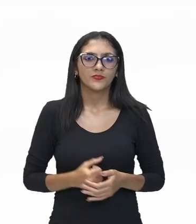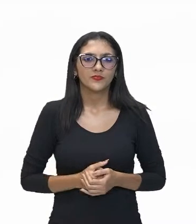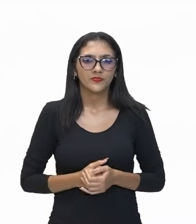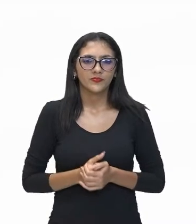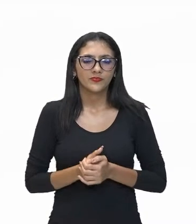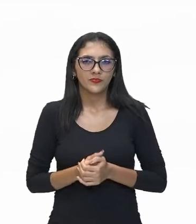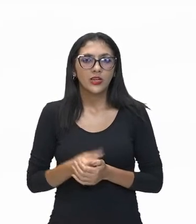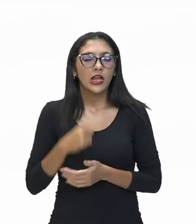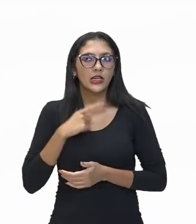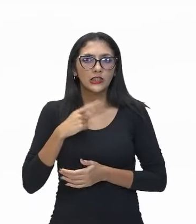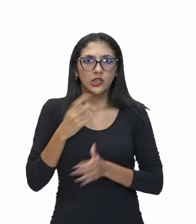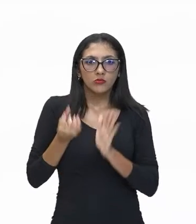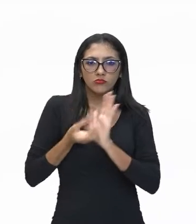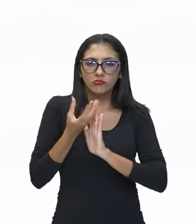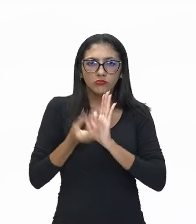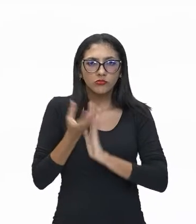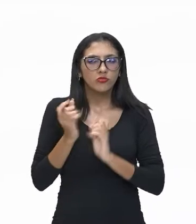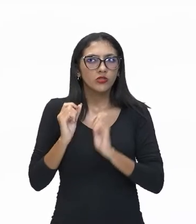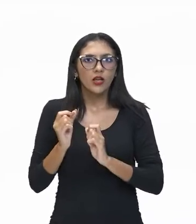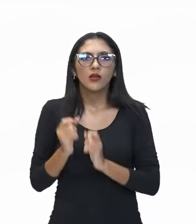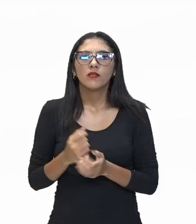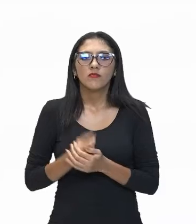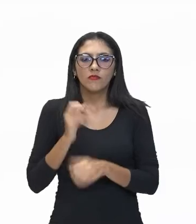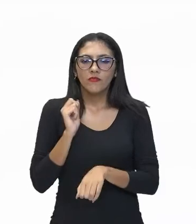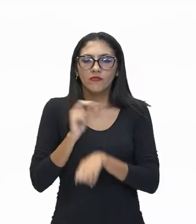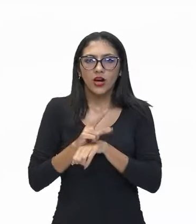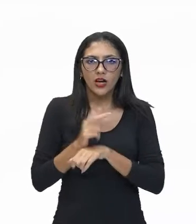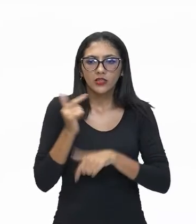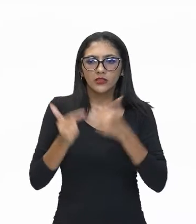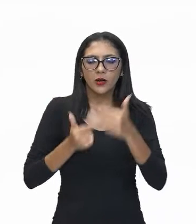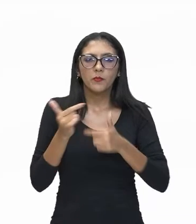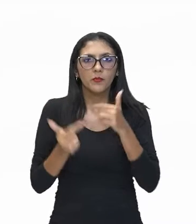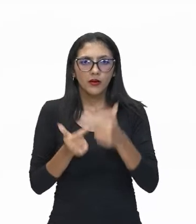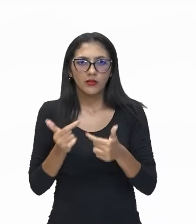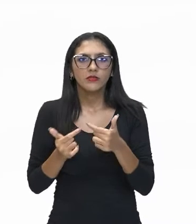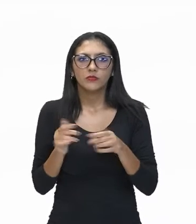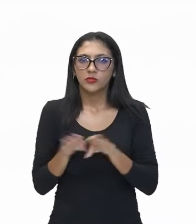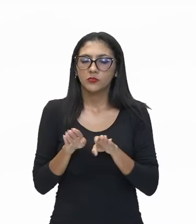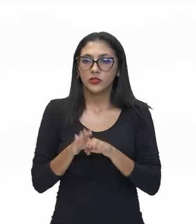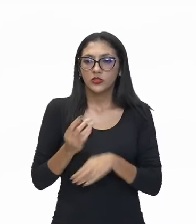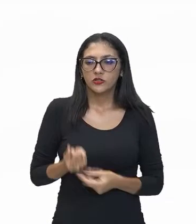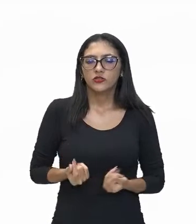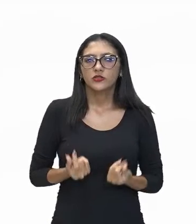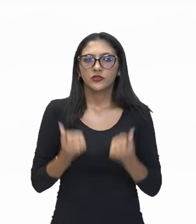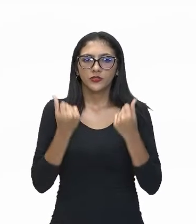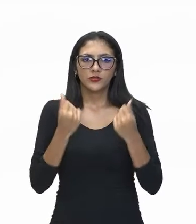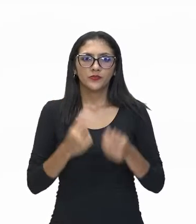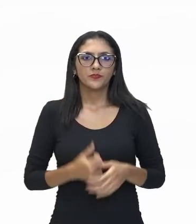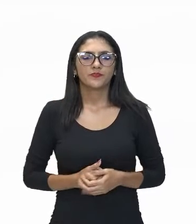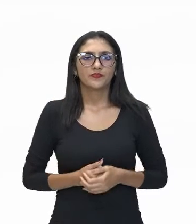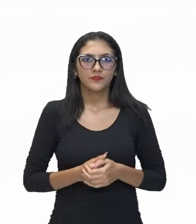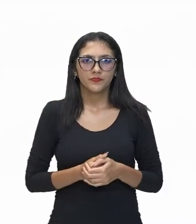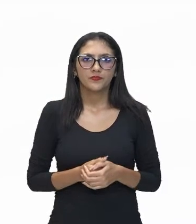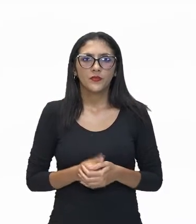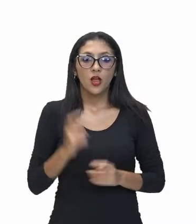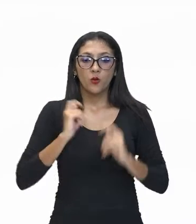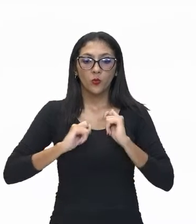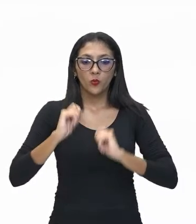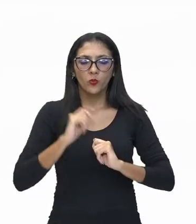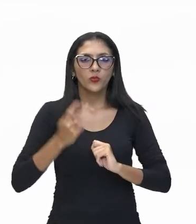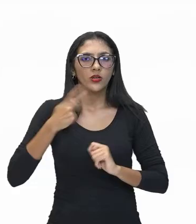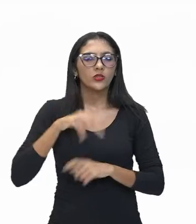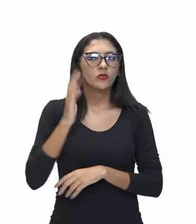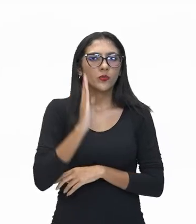que gera muito emprego e gera muito dinheiro. Por exemplo, o PIB brasileiro, né, com relação à indústria química, é